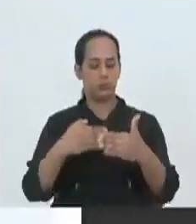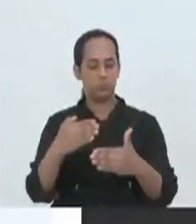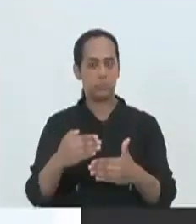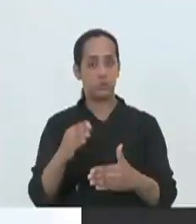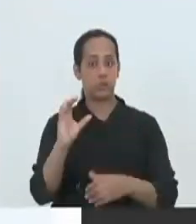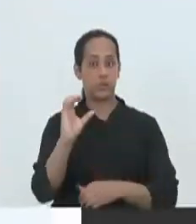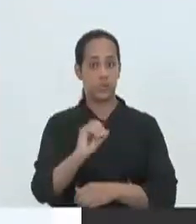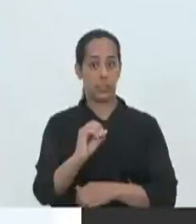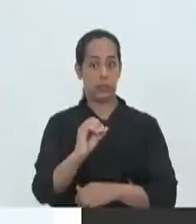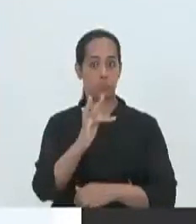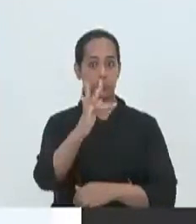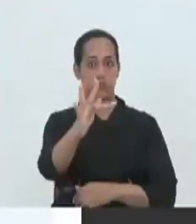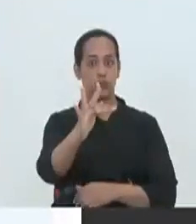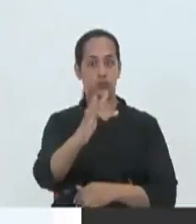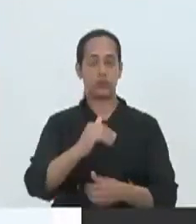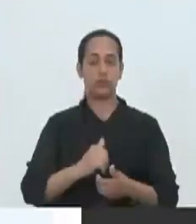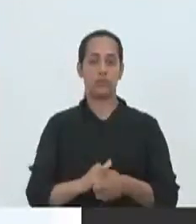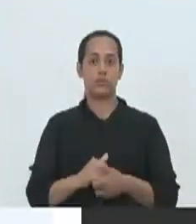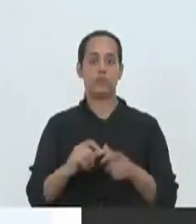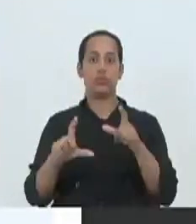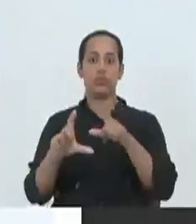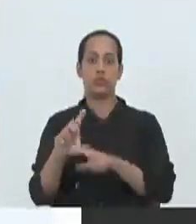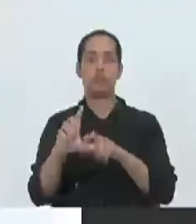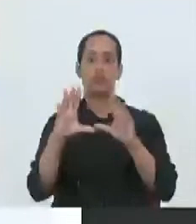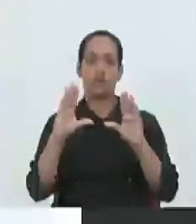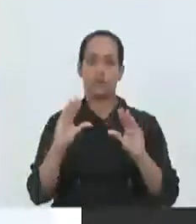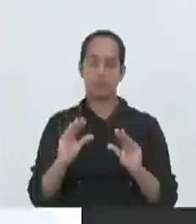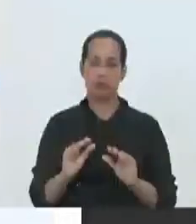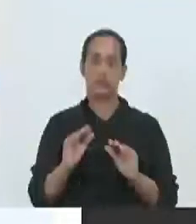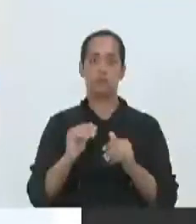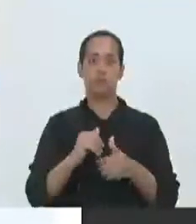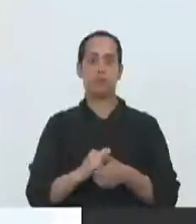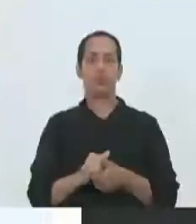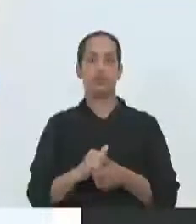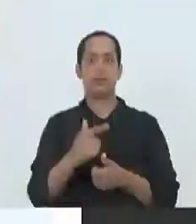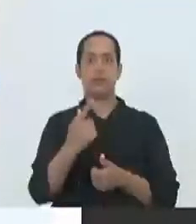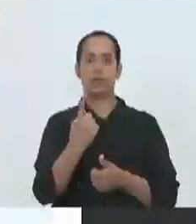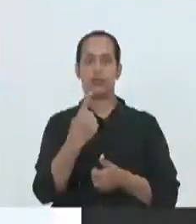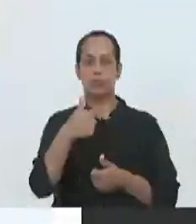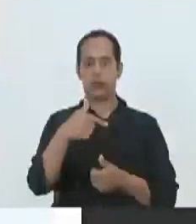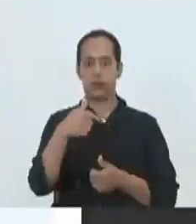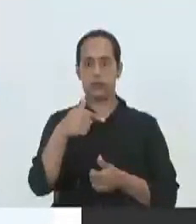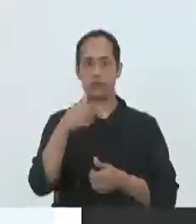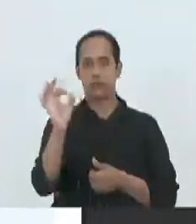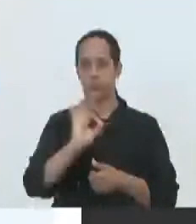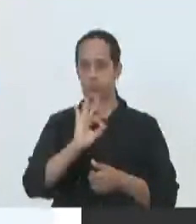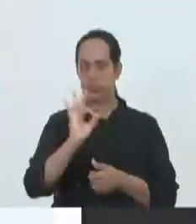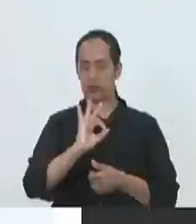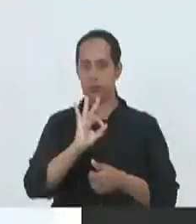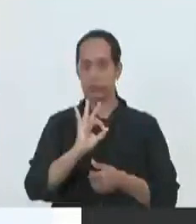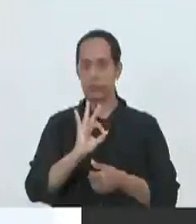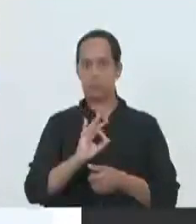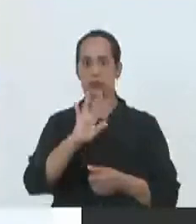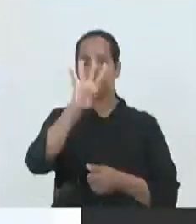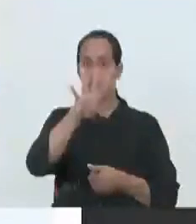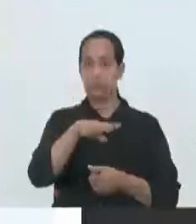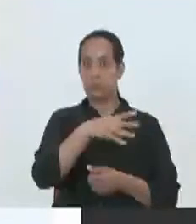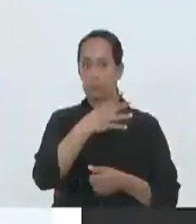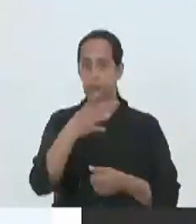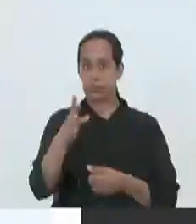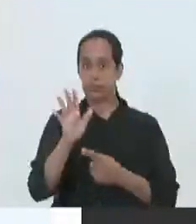próximo amortização da dívida um aumento de 17% quando a gente mostra aqui agora as despesas por